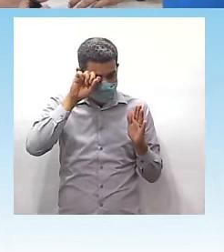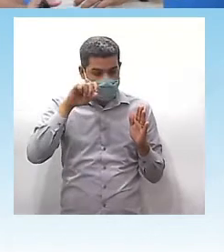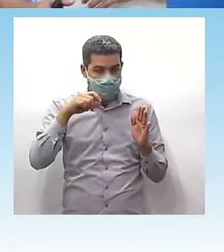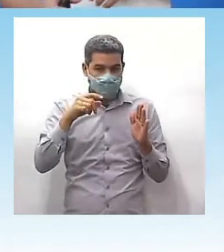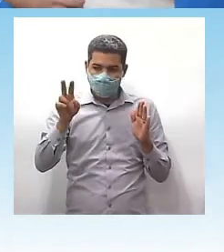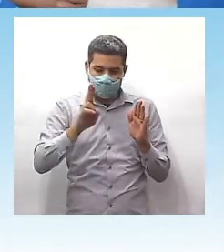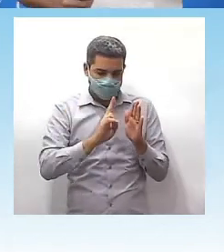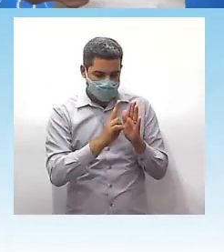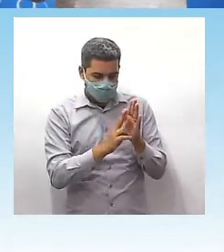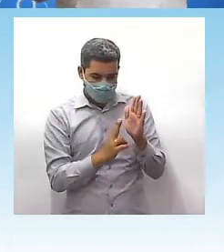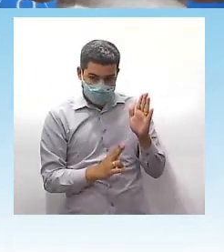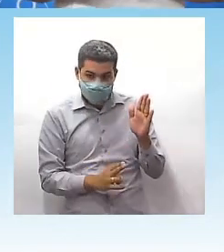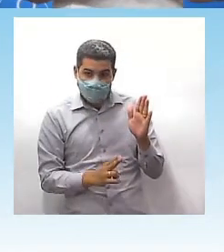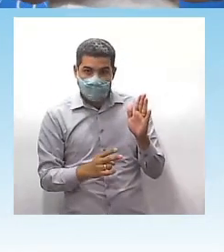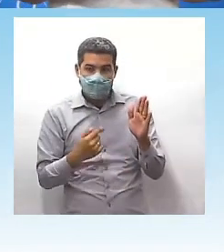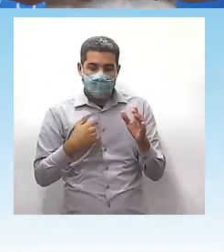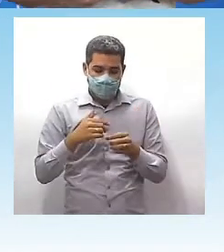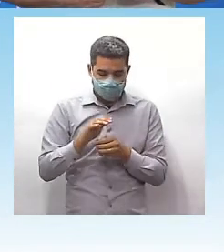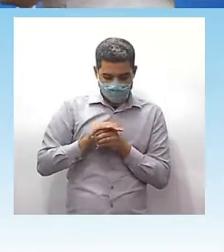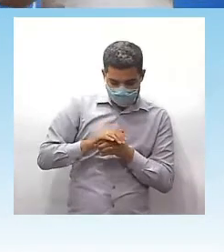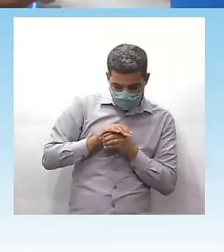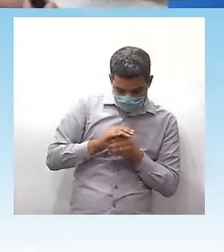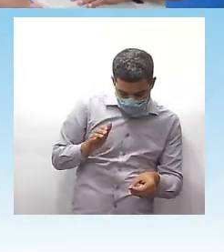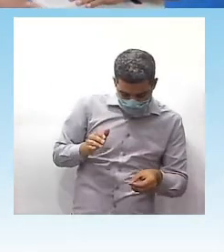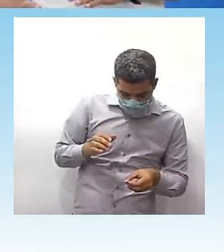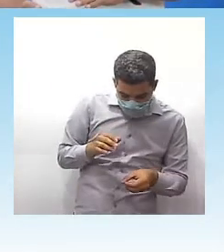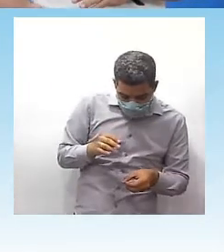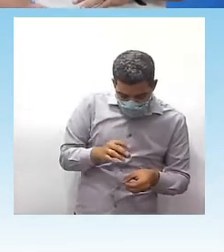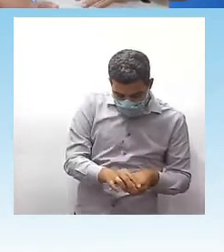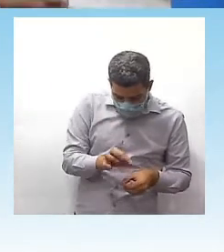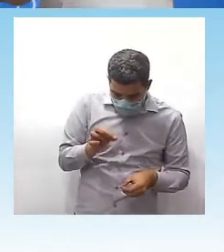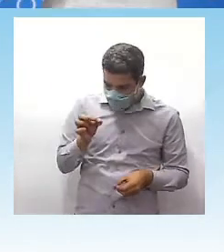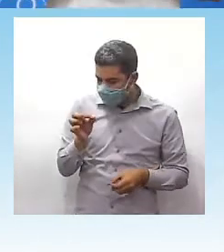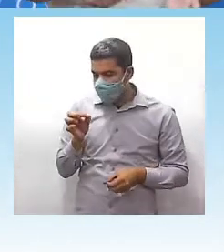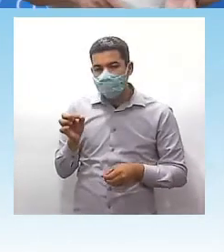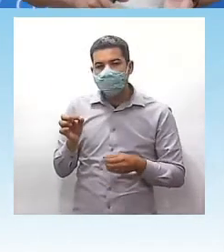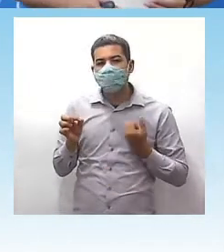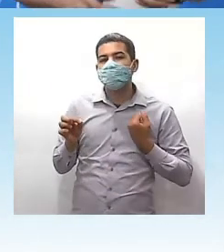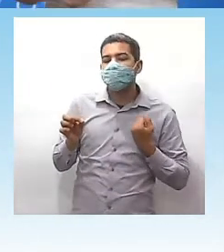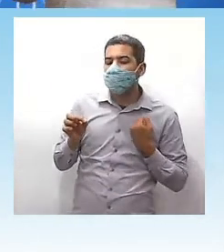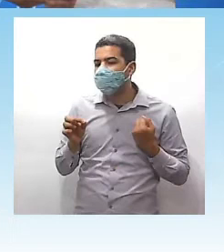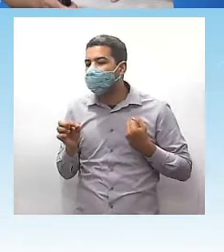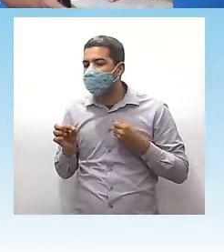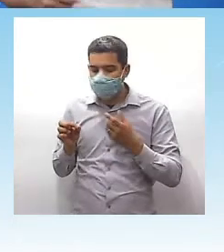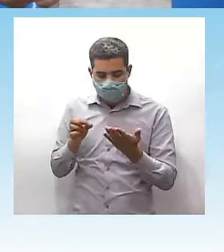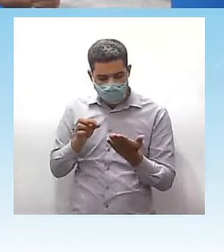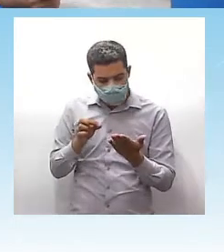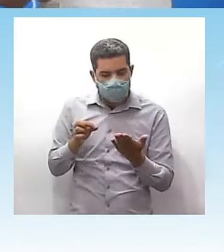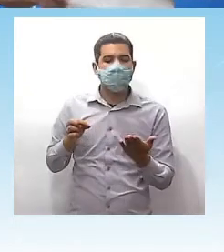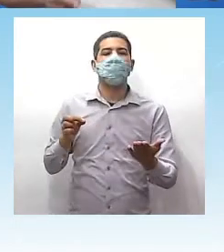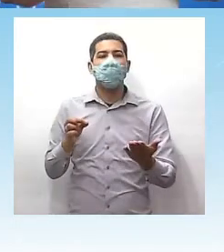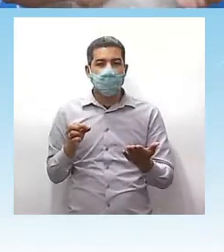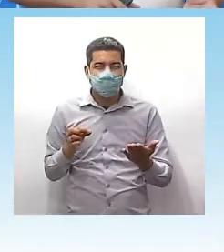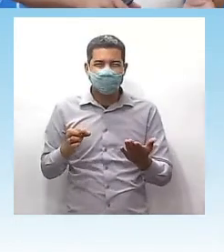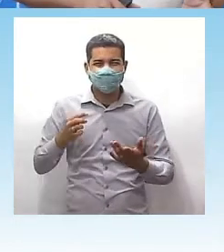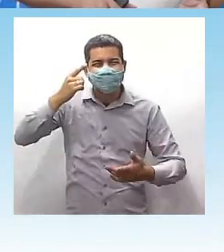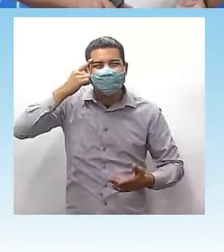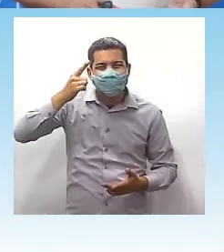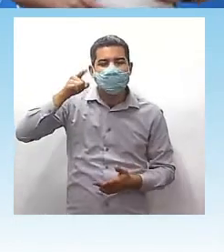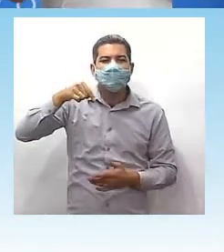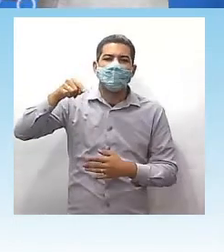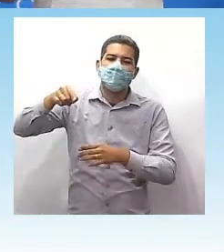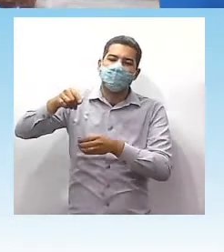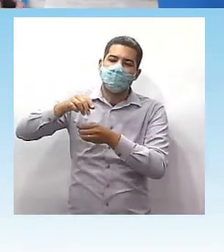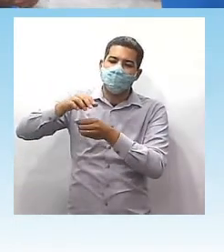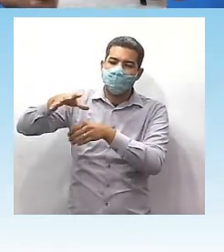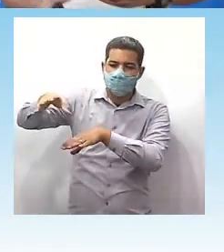número e aí essa pessoa vai aparecer. Então, foi aleatório, foi um sorteio. Isso é um tipo de amostra, tá?